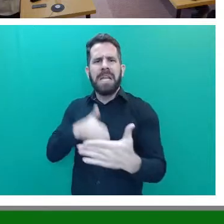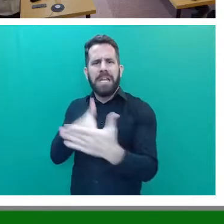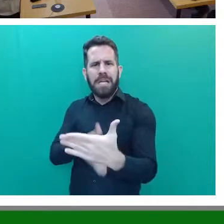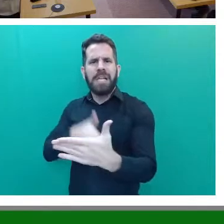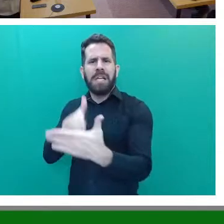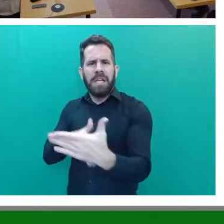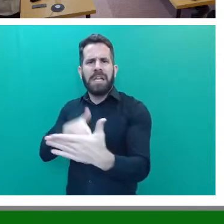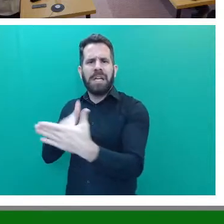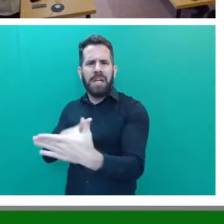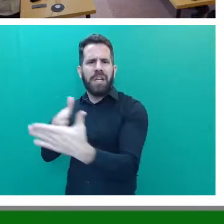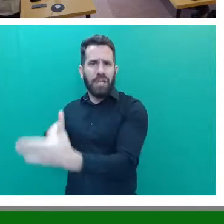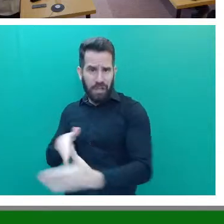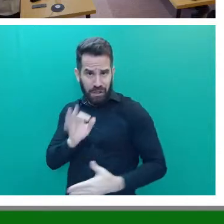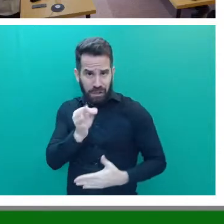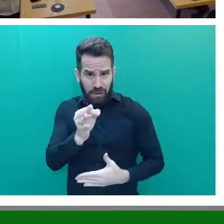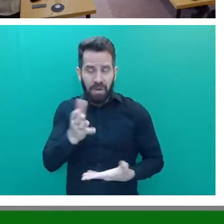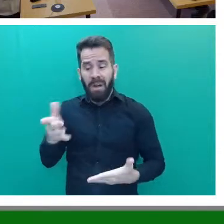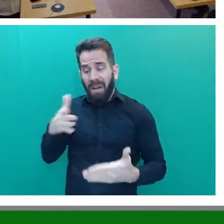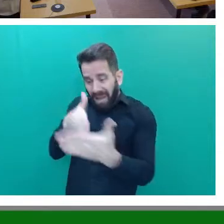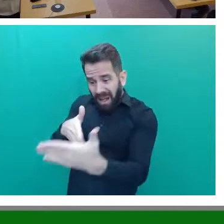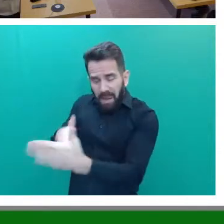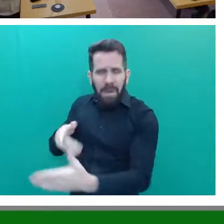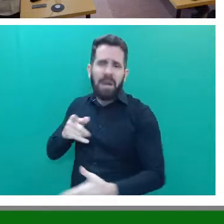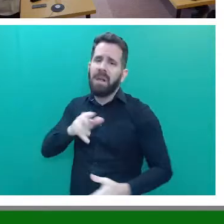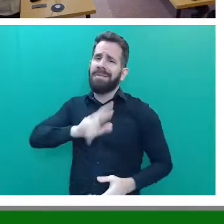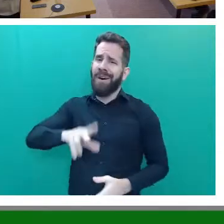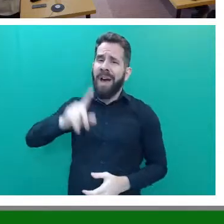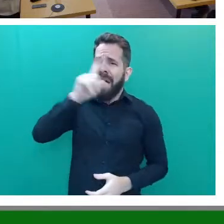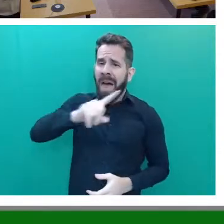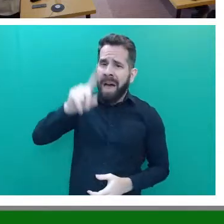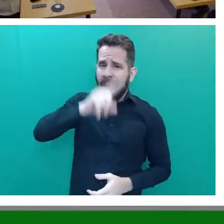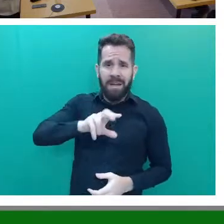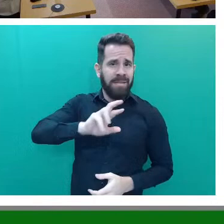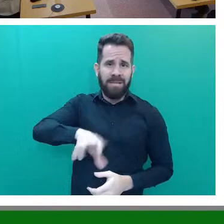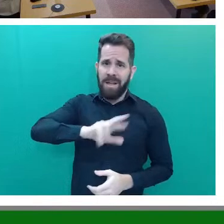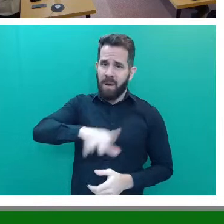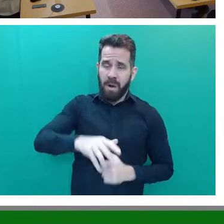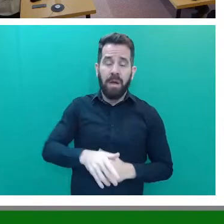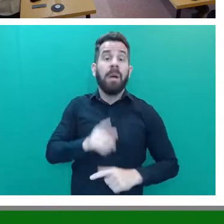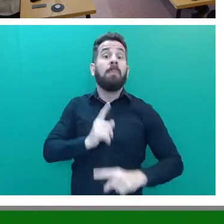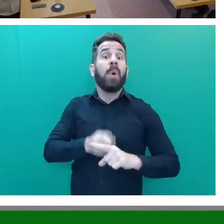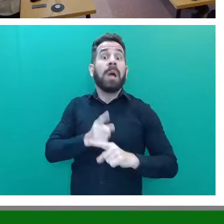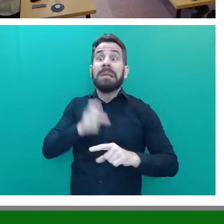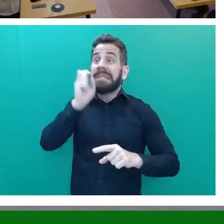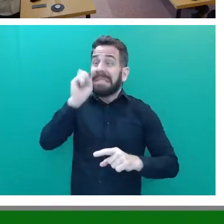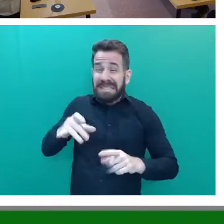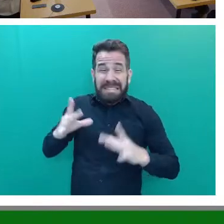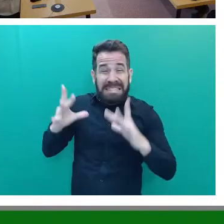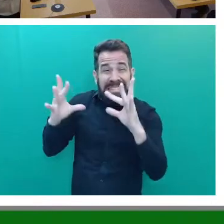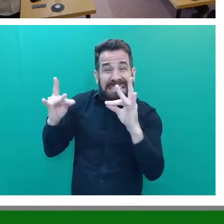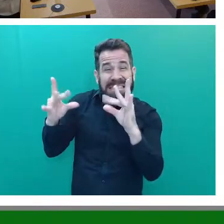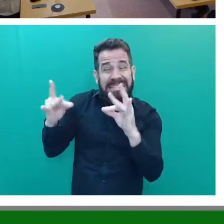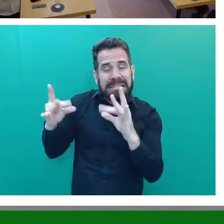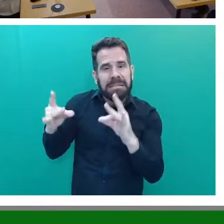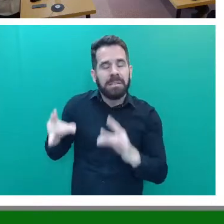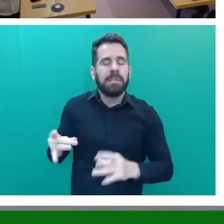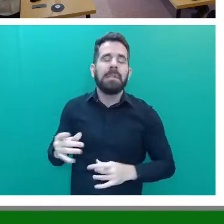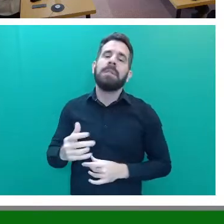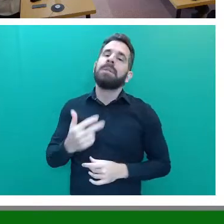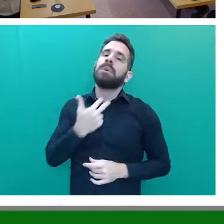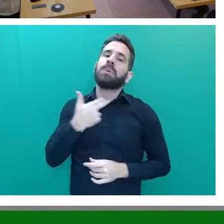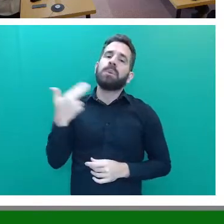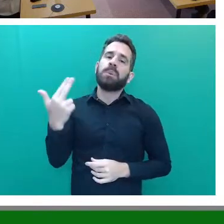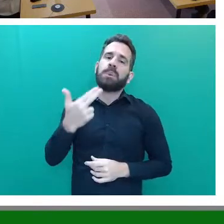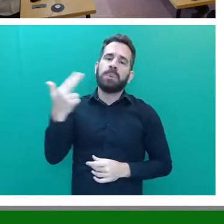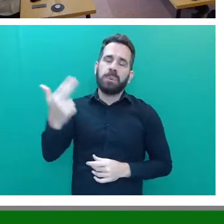que não são defeitos, né? São pequenos detalhes, porque se você fosse fazer tudo aquilo, a gente teria aí uma tese gigante